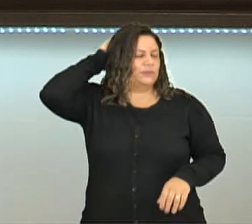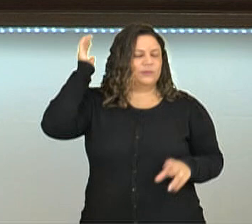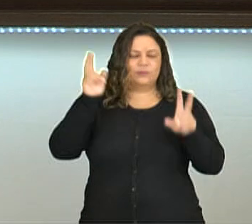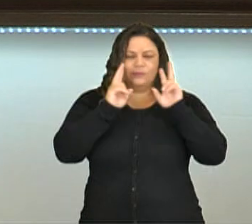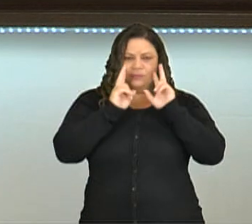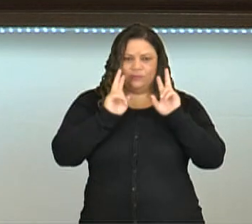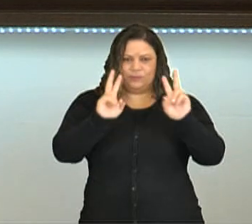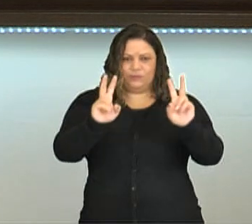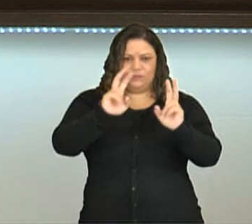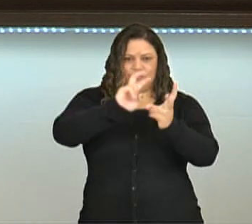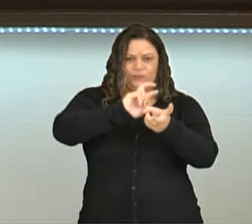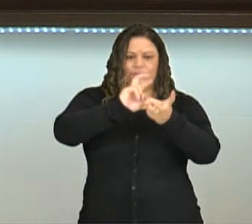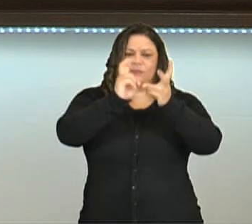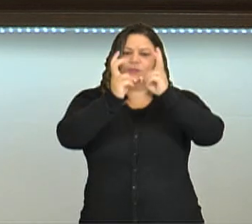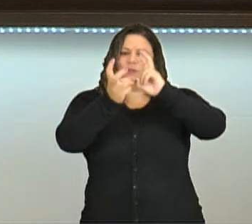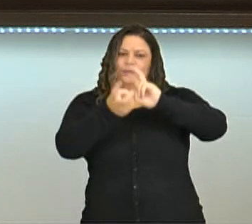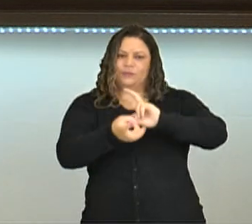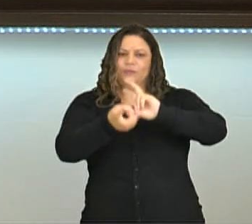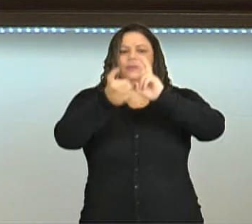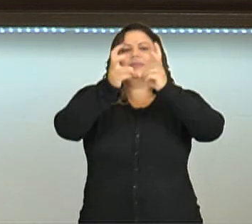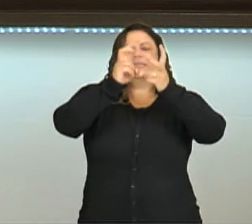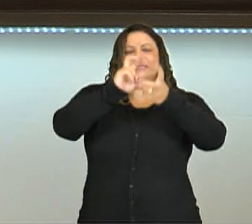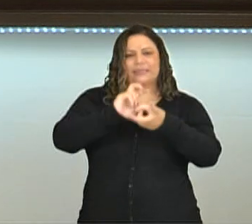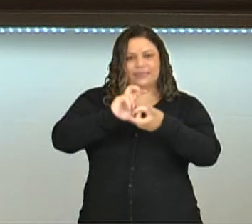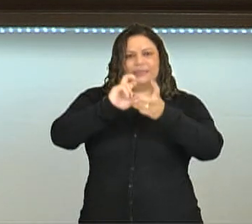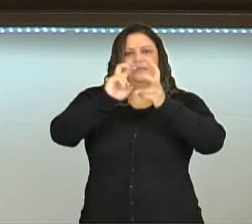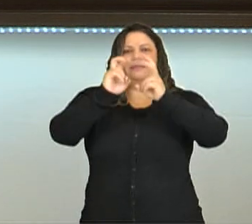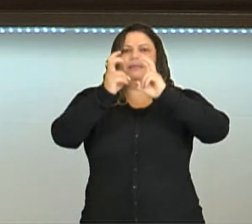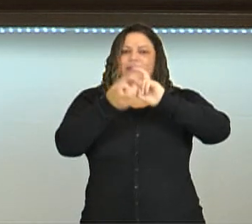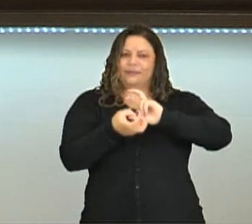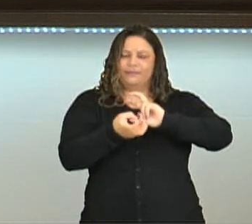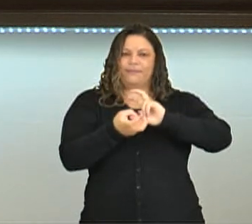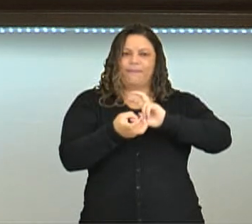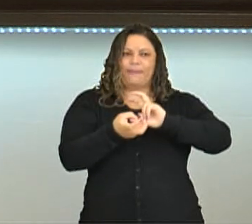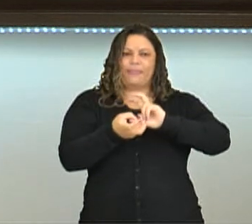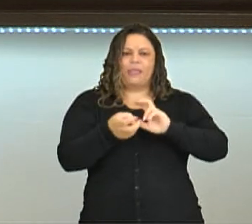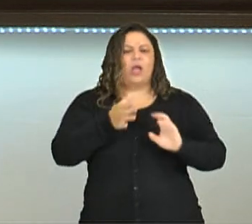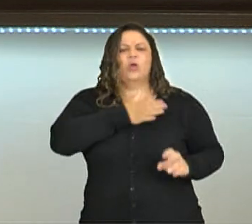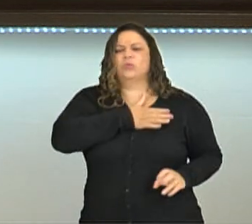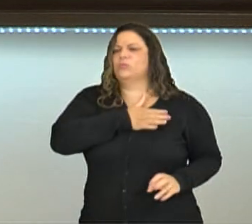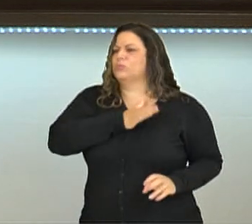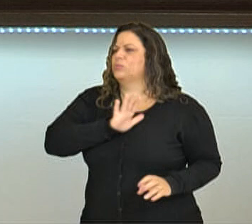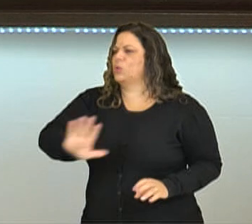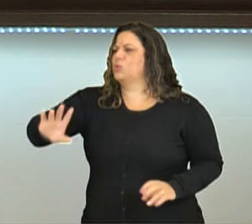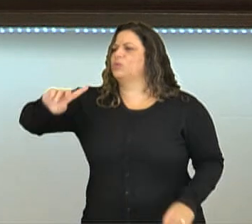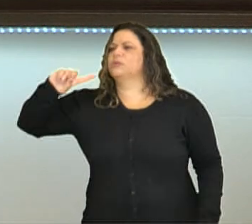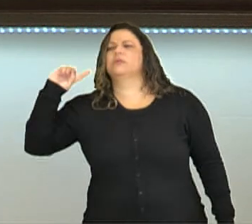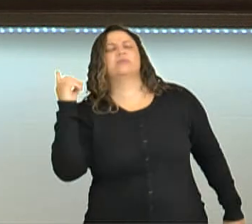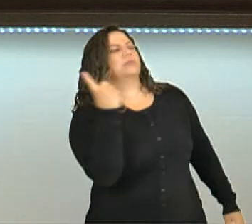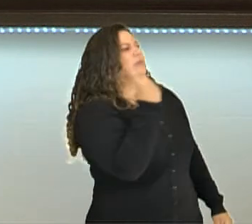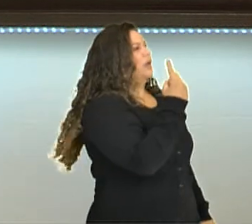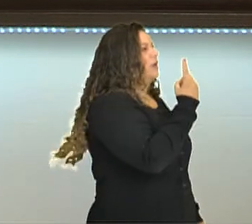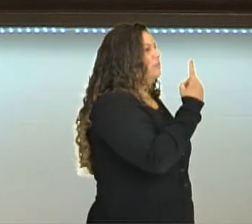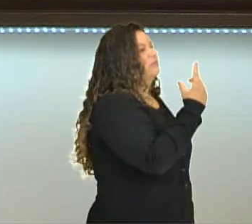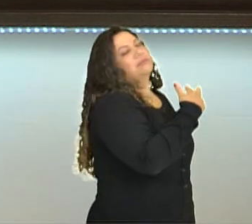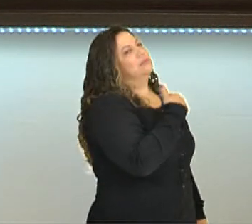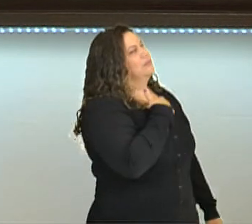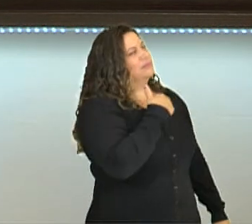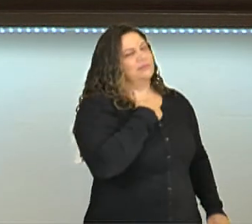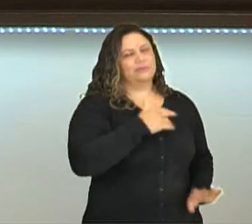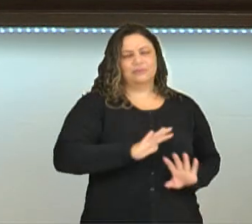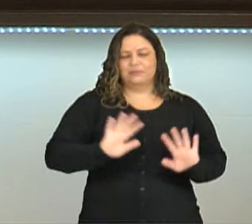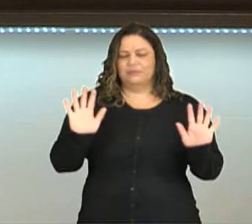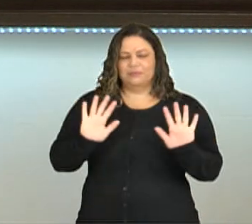alguns golpes você vai virar de costas, mas não é nesse sentido. No sentido de você, não gostei do que você fez, viro de costas, então isso não pode, tá? Não faz parte da